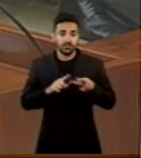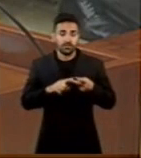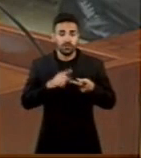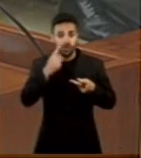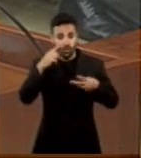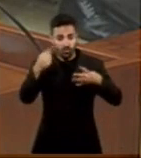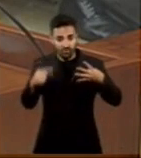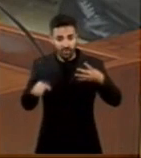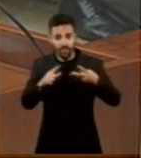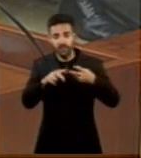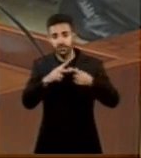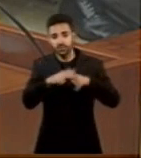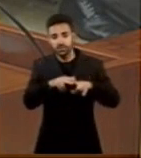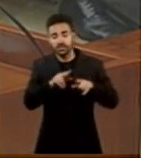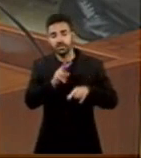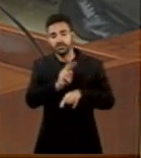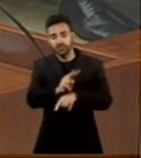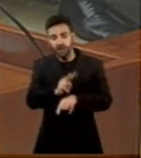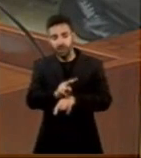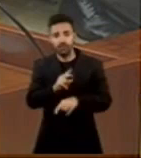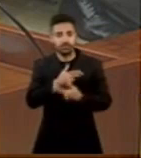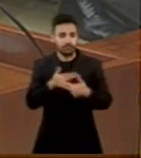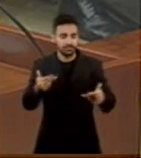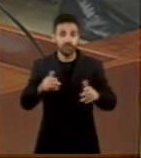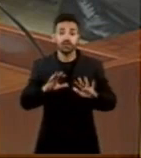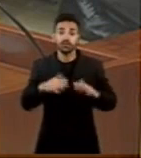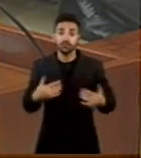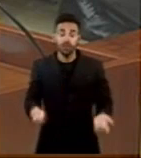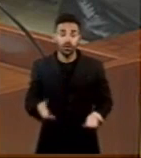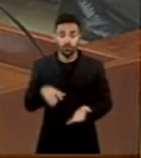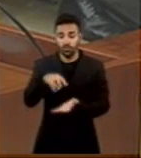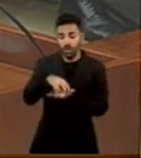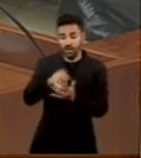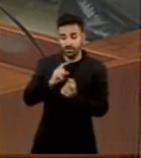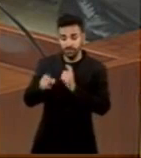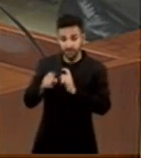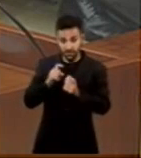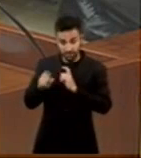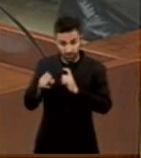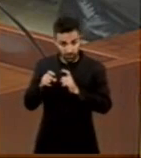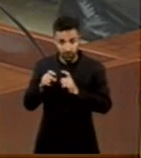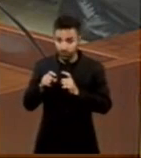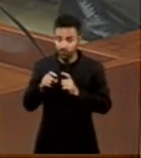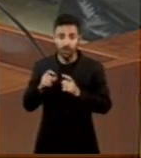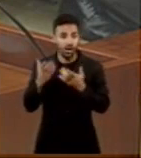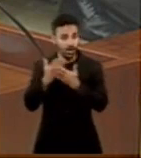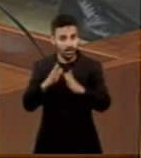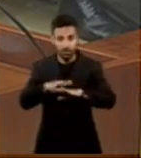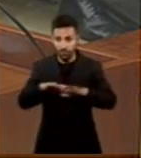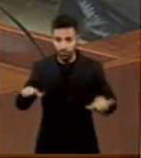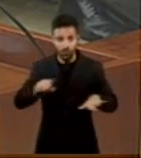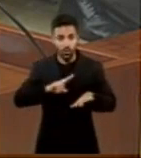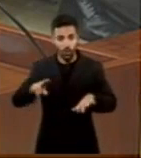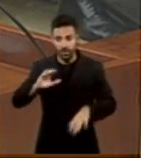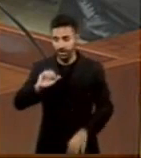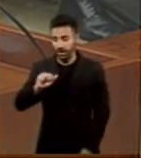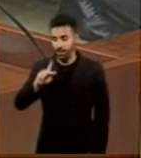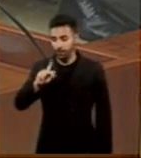conferência, concerto, vigilância e bloco. Então, desapareceu a administração do porto da operação portuária, da chamada capatazia,